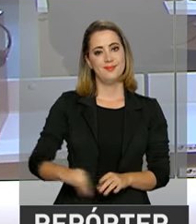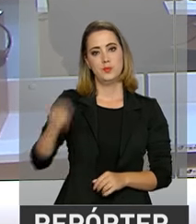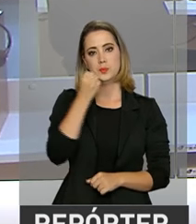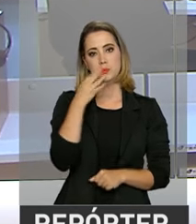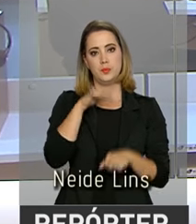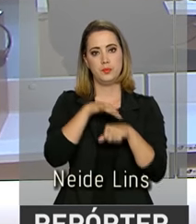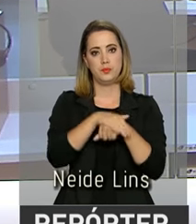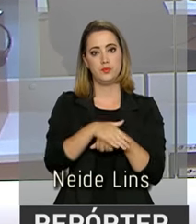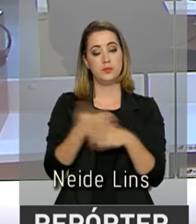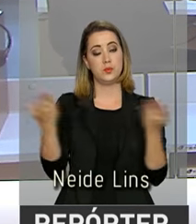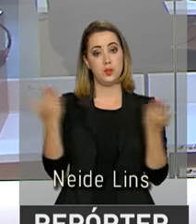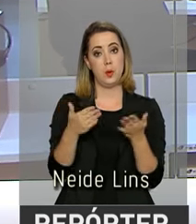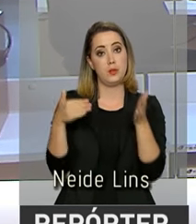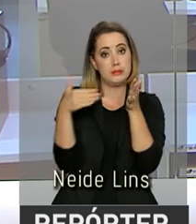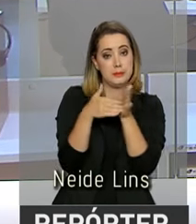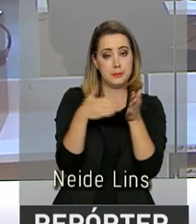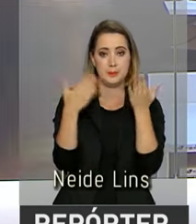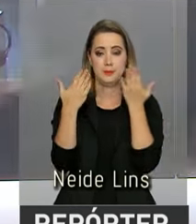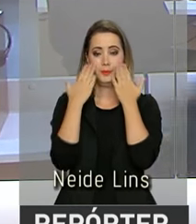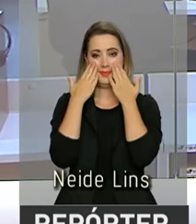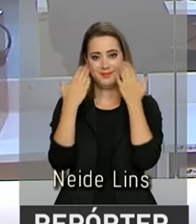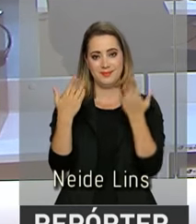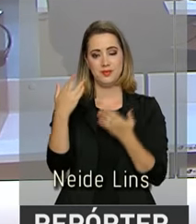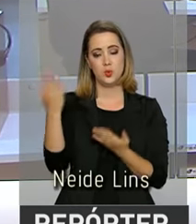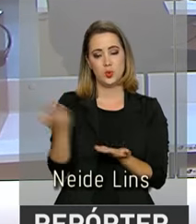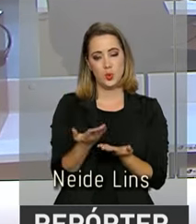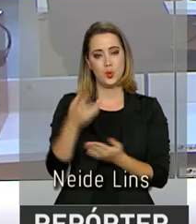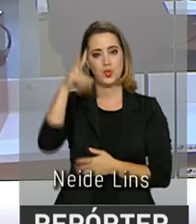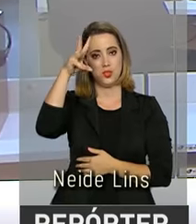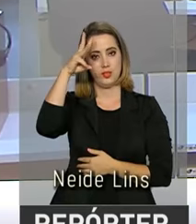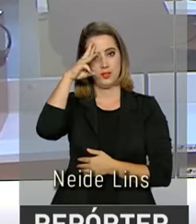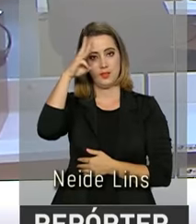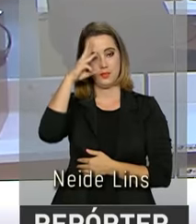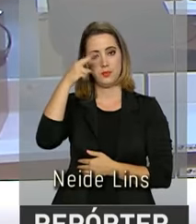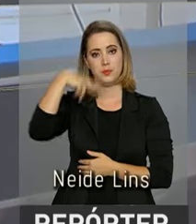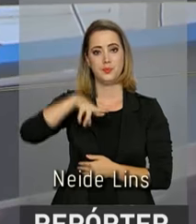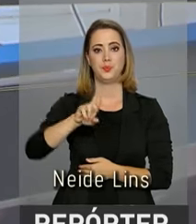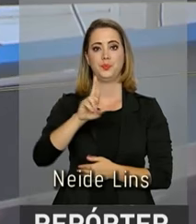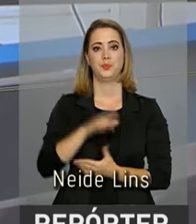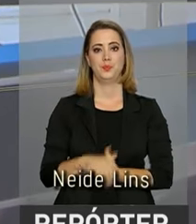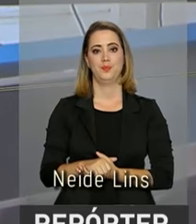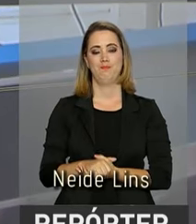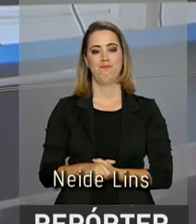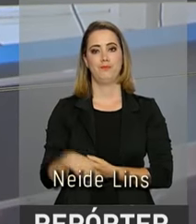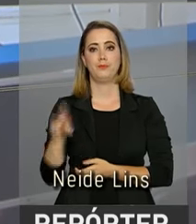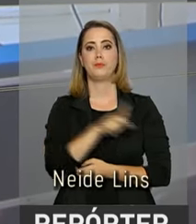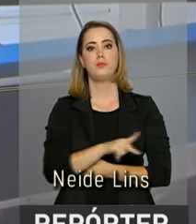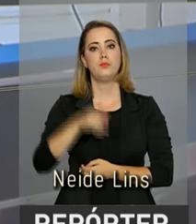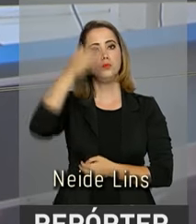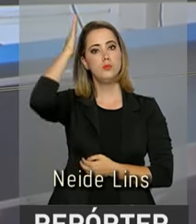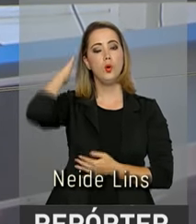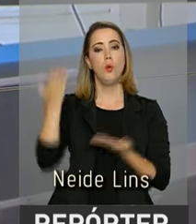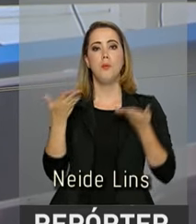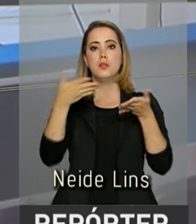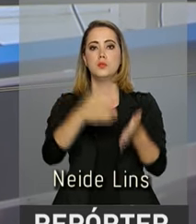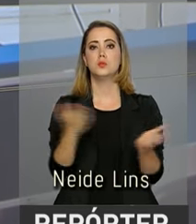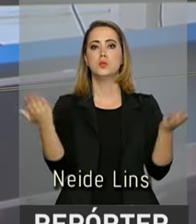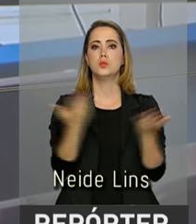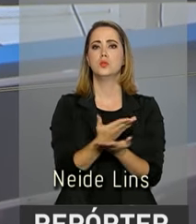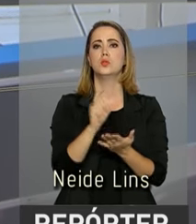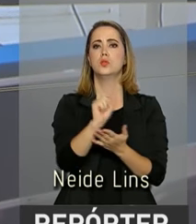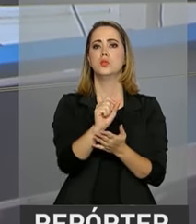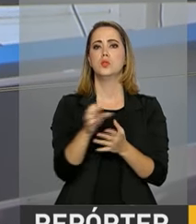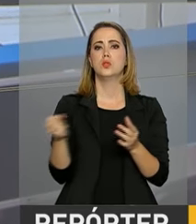Olá, boa noite. No ar, a última edição desta terça-feira do Repórter NBR. O presidente Michel Temer participou hoje